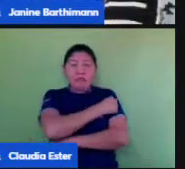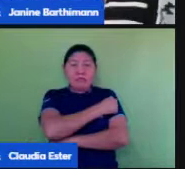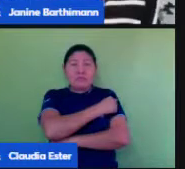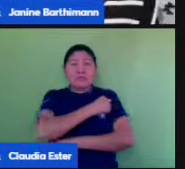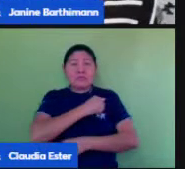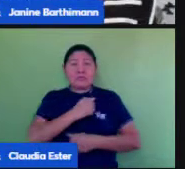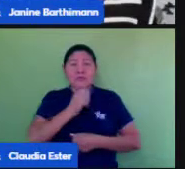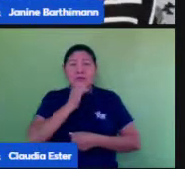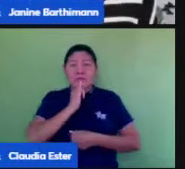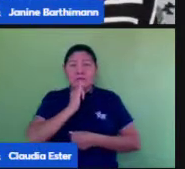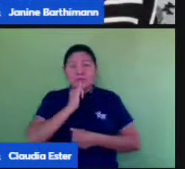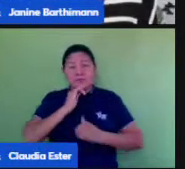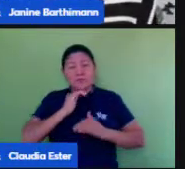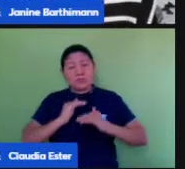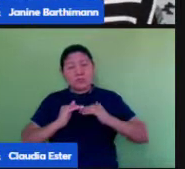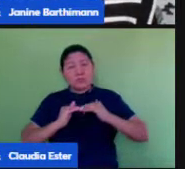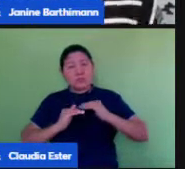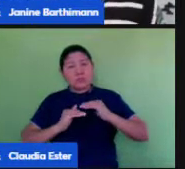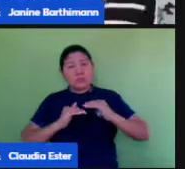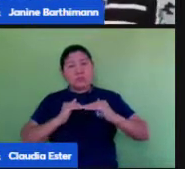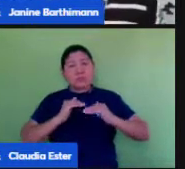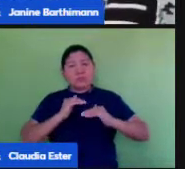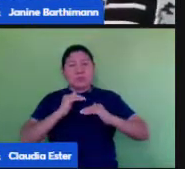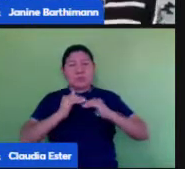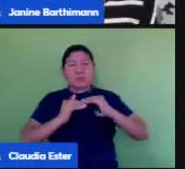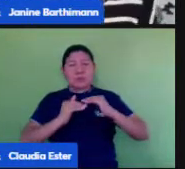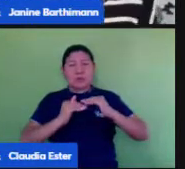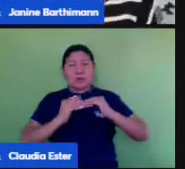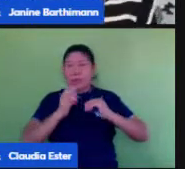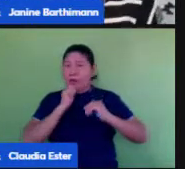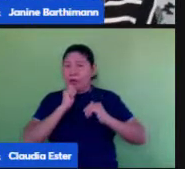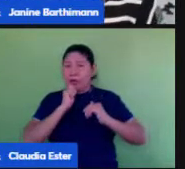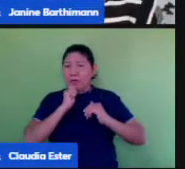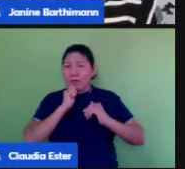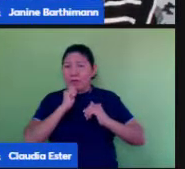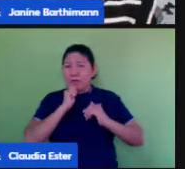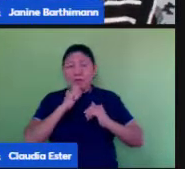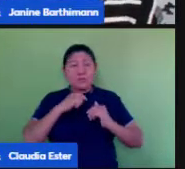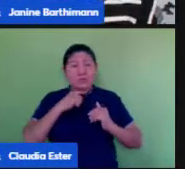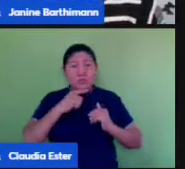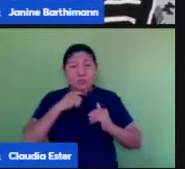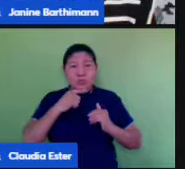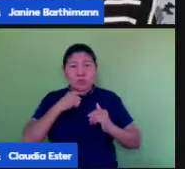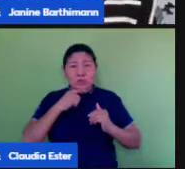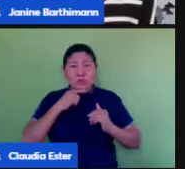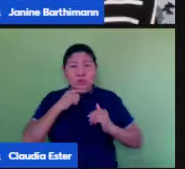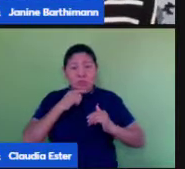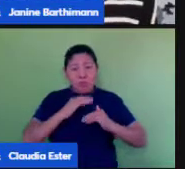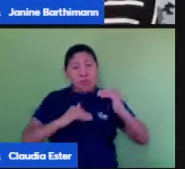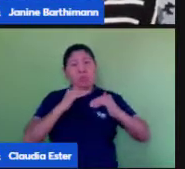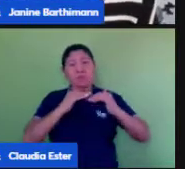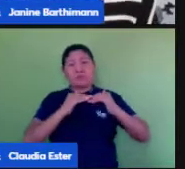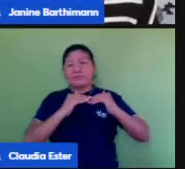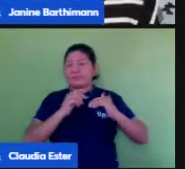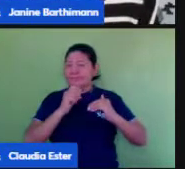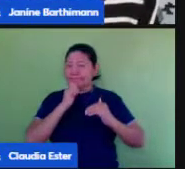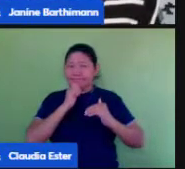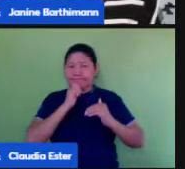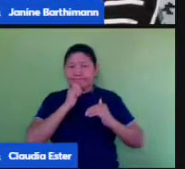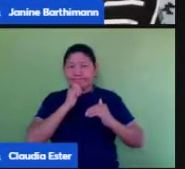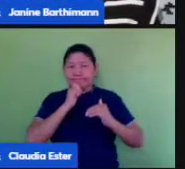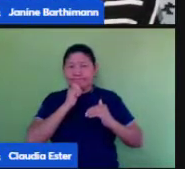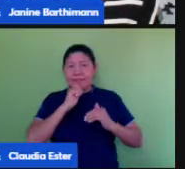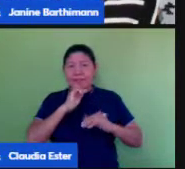em que o processo de aprendizagem dele não está alcançando a expectativa, em que